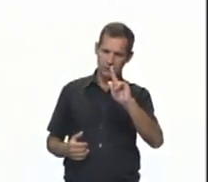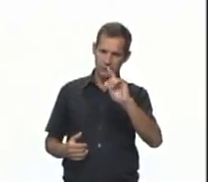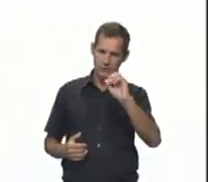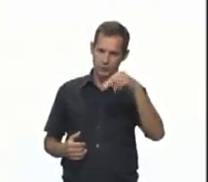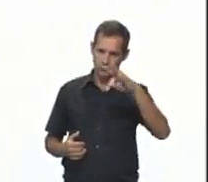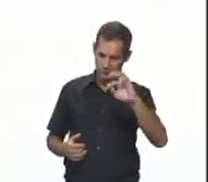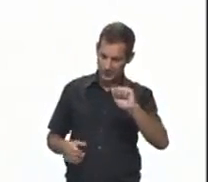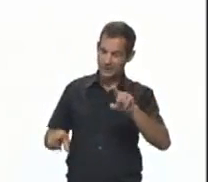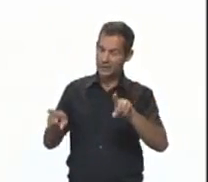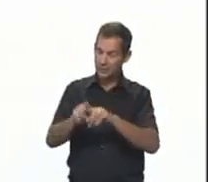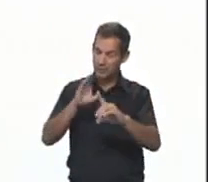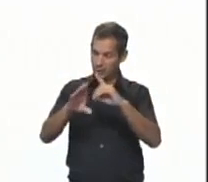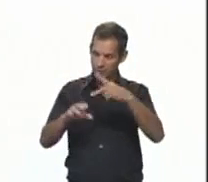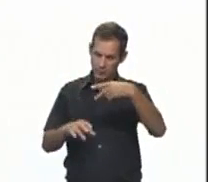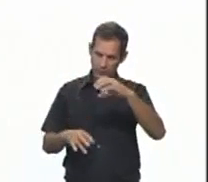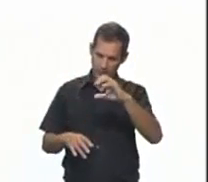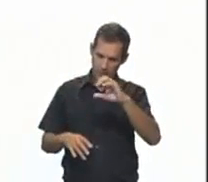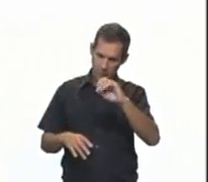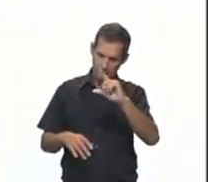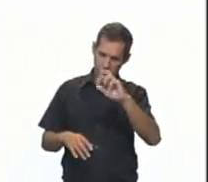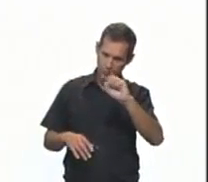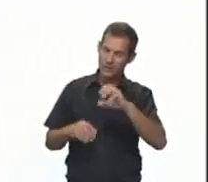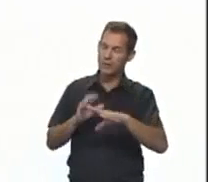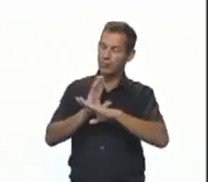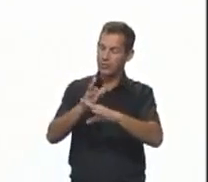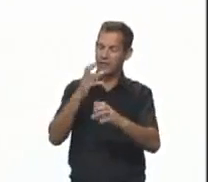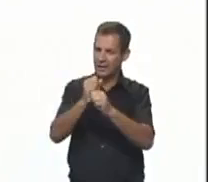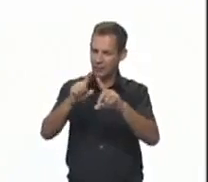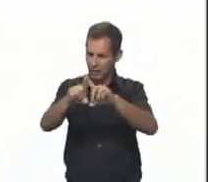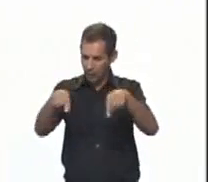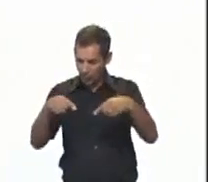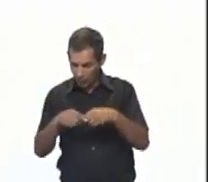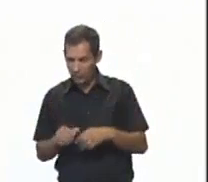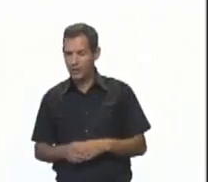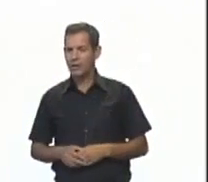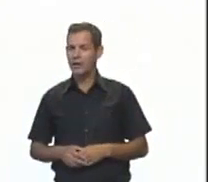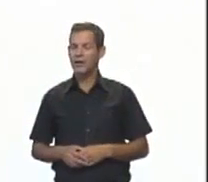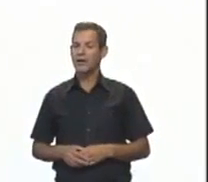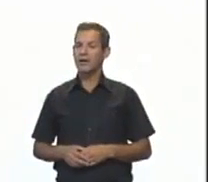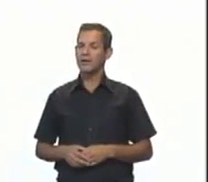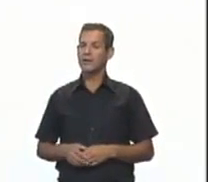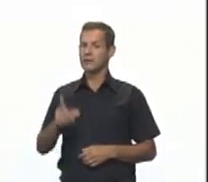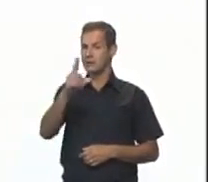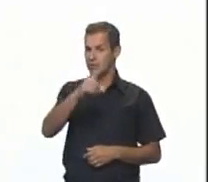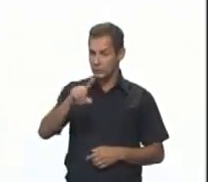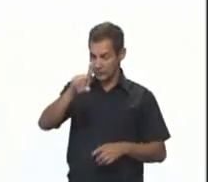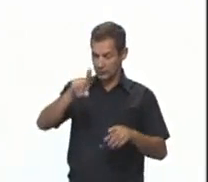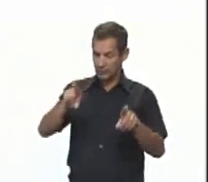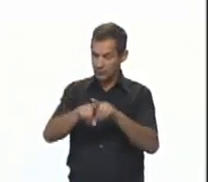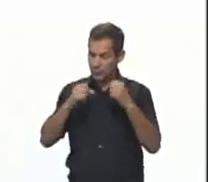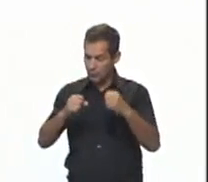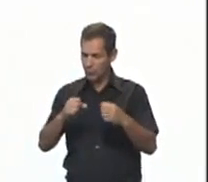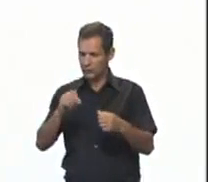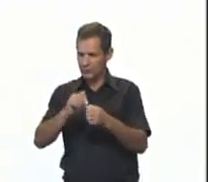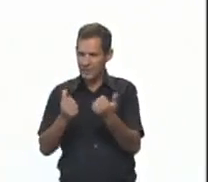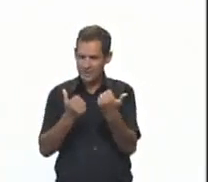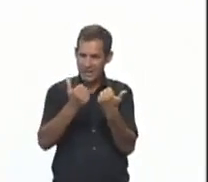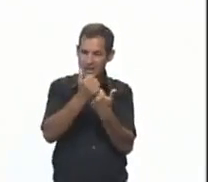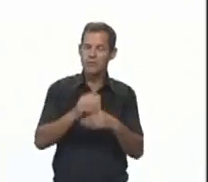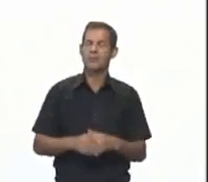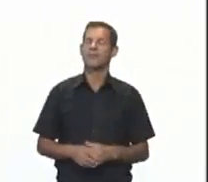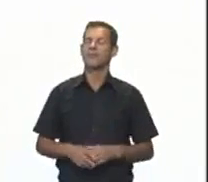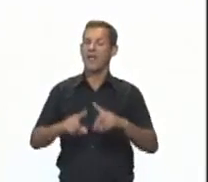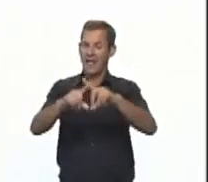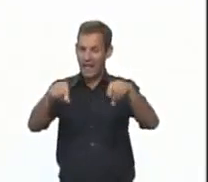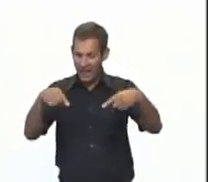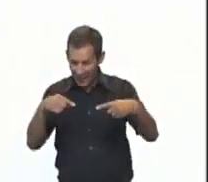parte de coordenadas polares pode nos auxiliar no cálculo de área de regiões circulares também, porque a gente pode fazer essas mudanças, então